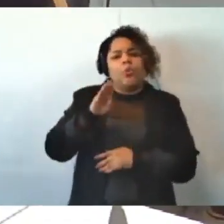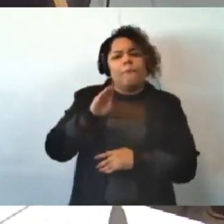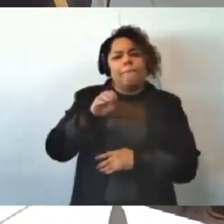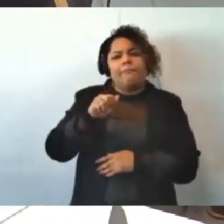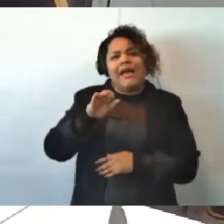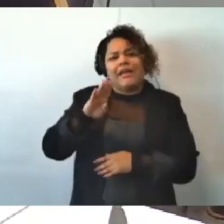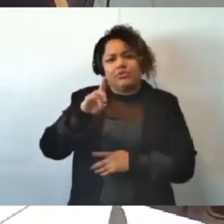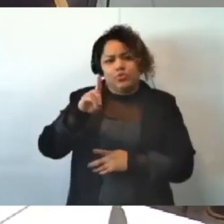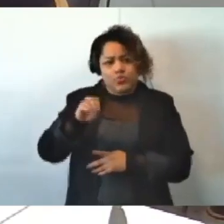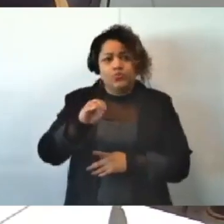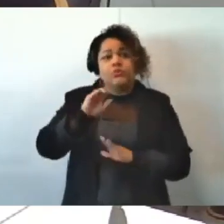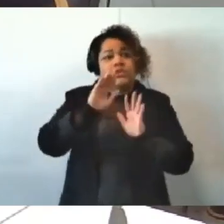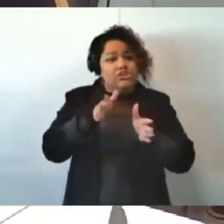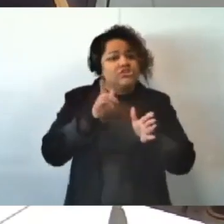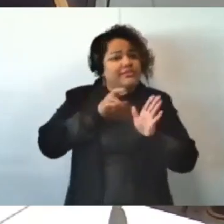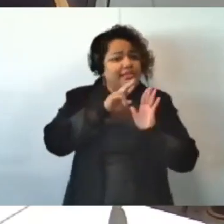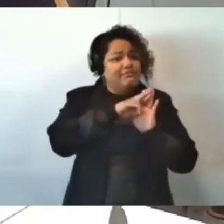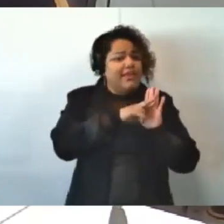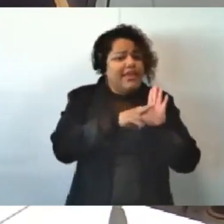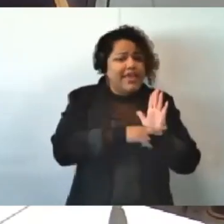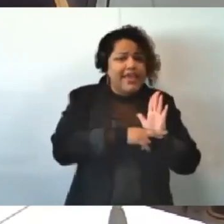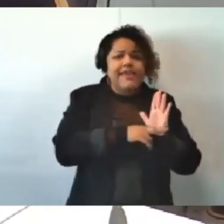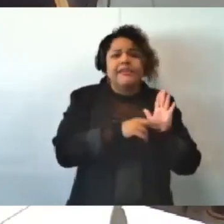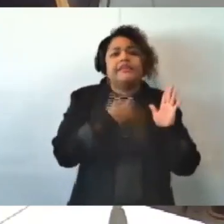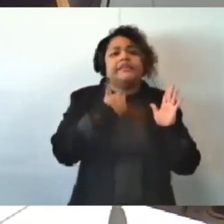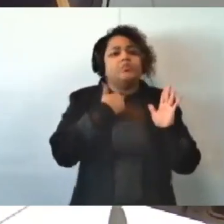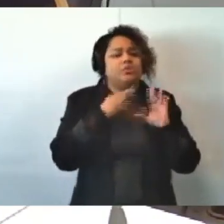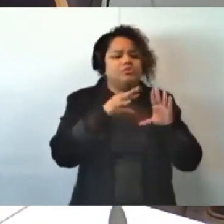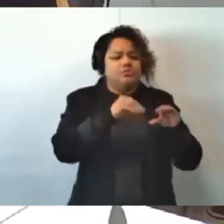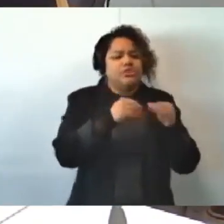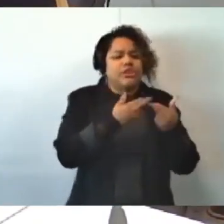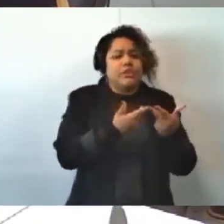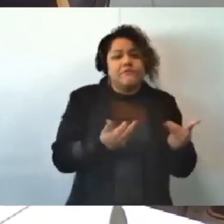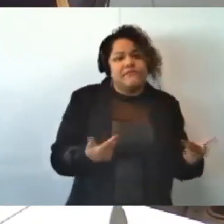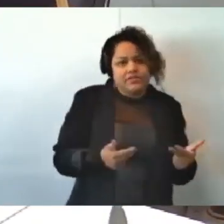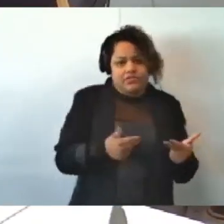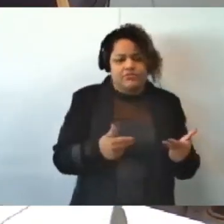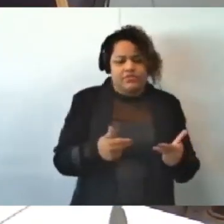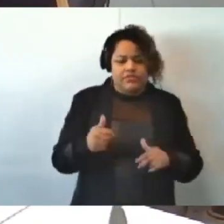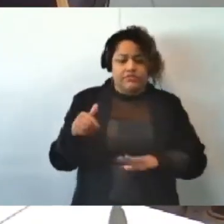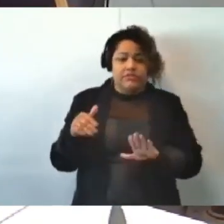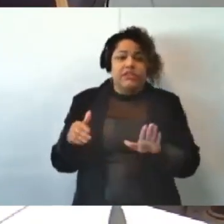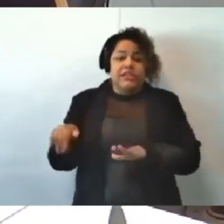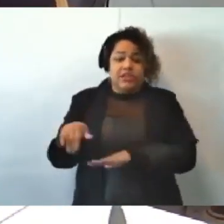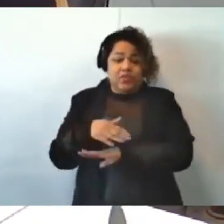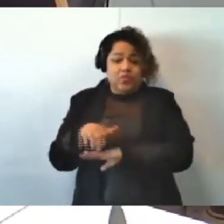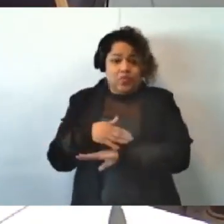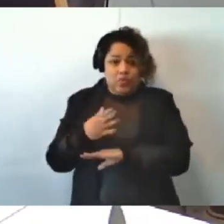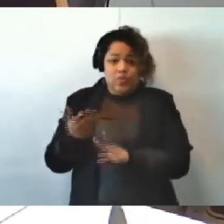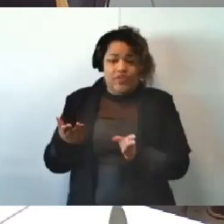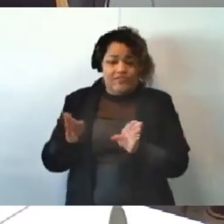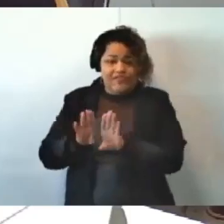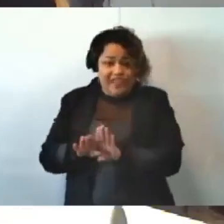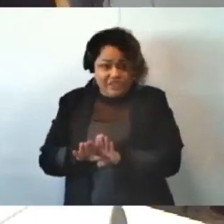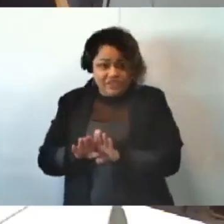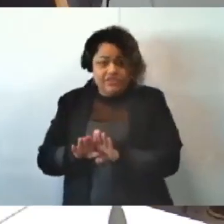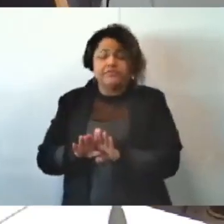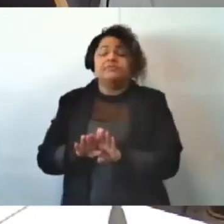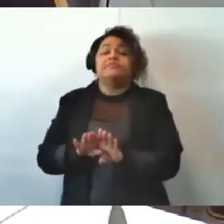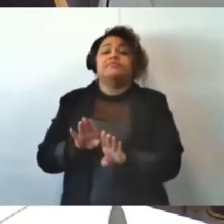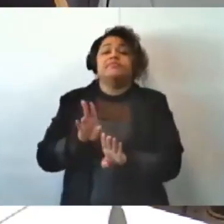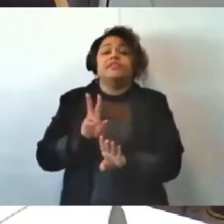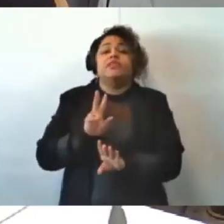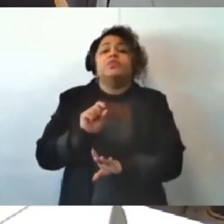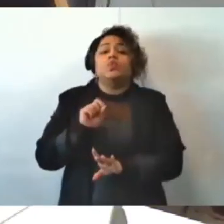restrições. O fechamento da rua Sapucaí poderá não apenas prejudicar o fluxo adequado do trânsito e